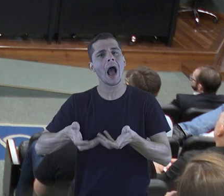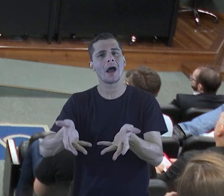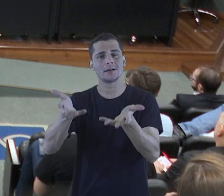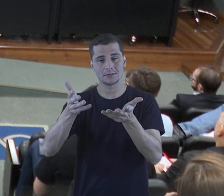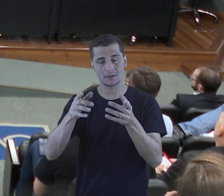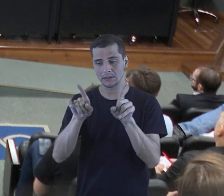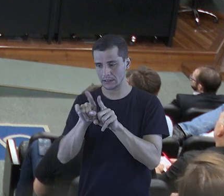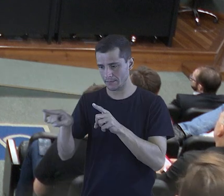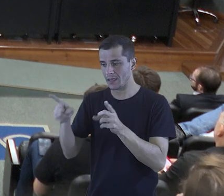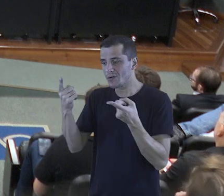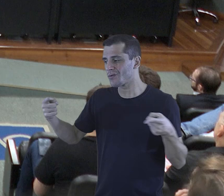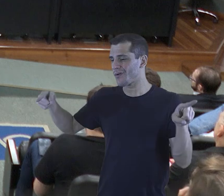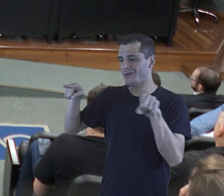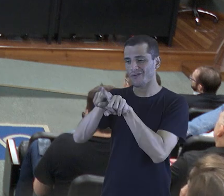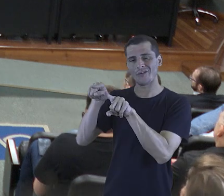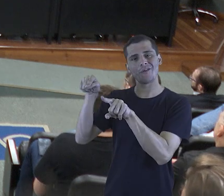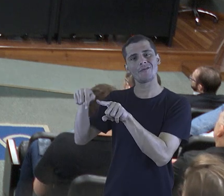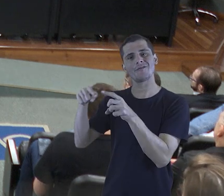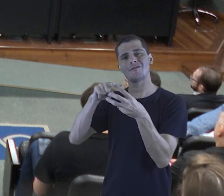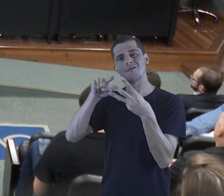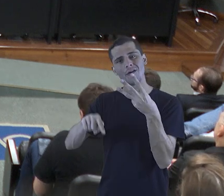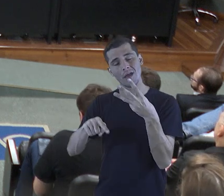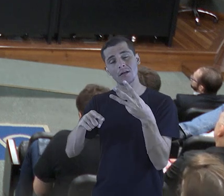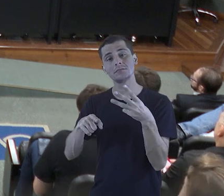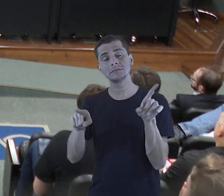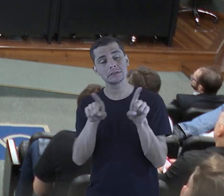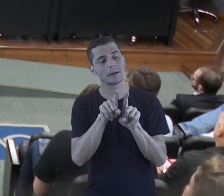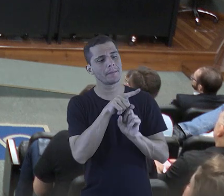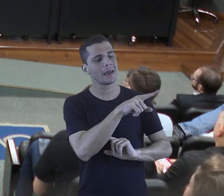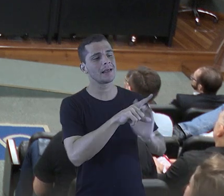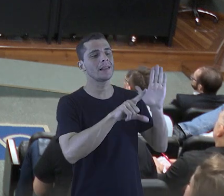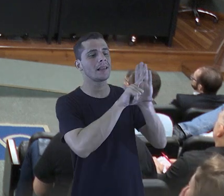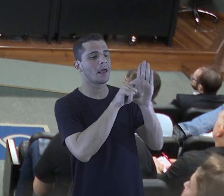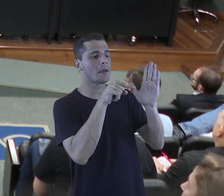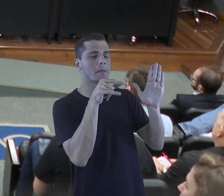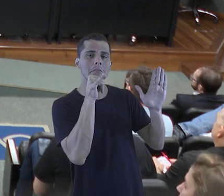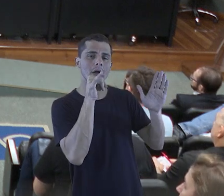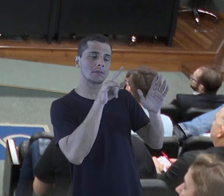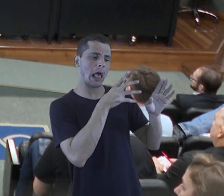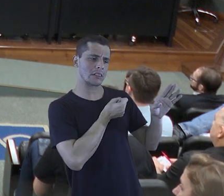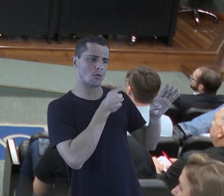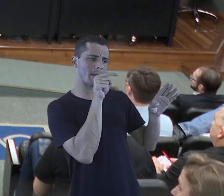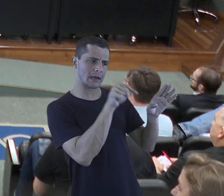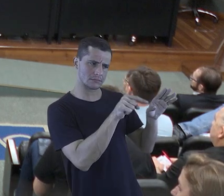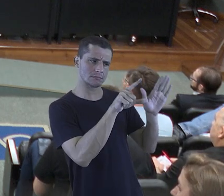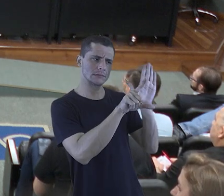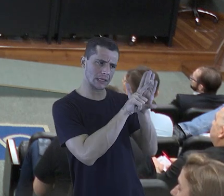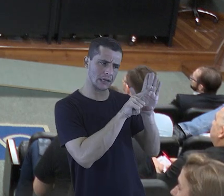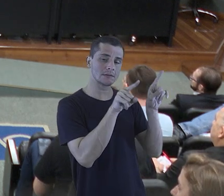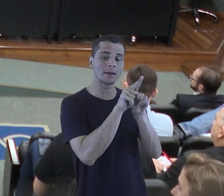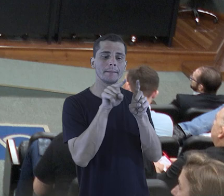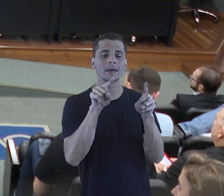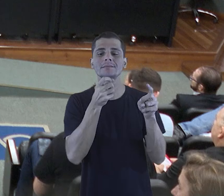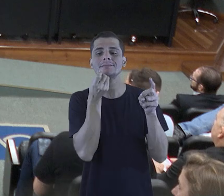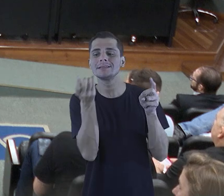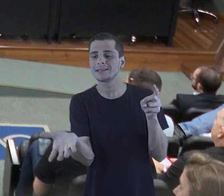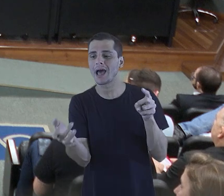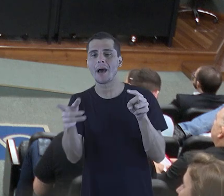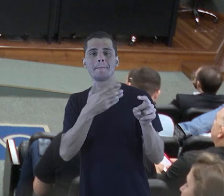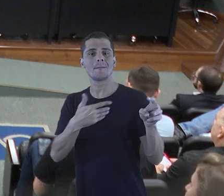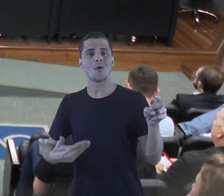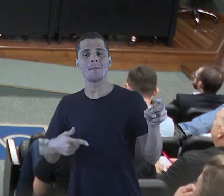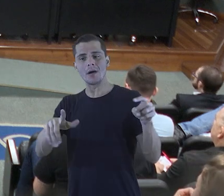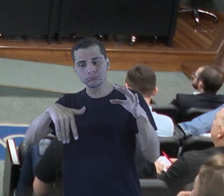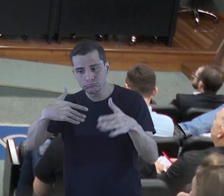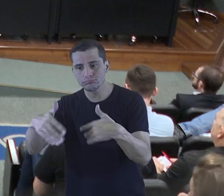lei número tal e execução de uma política pública e assim por diante. Então, veja quantas bases legais nós temos.